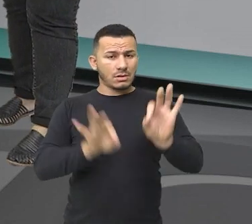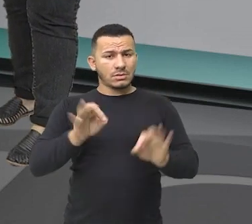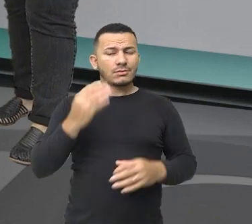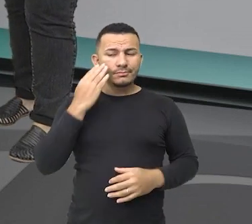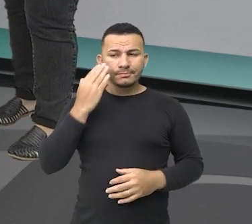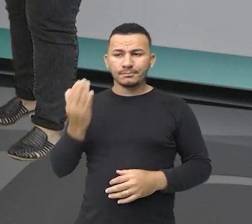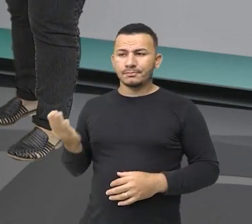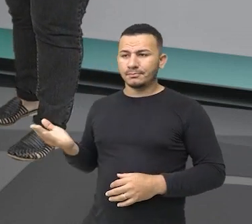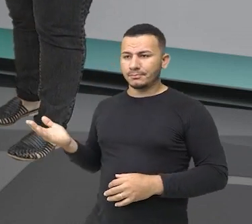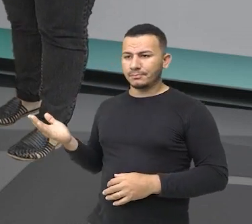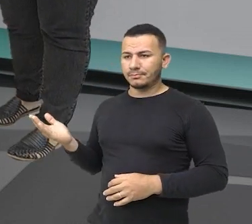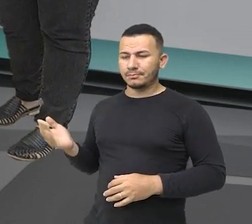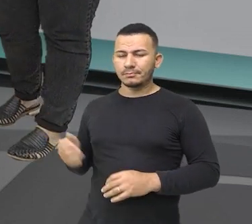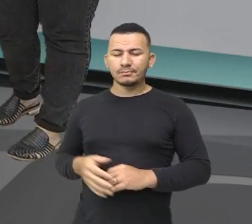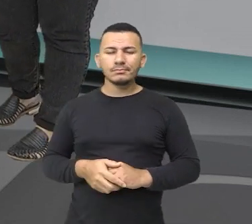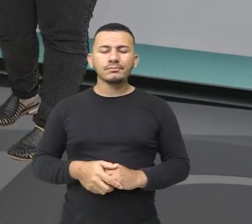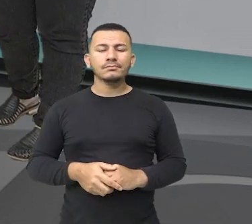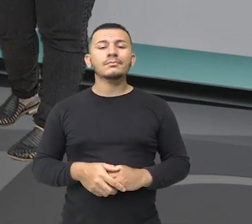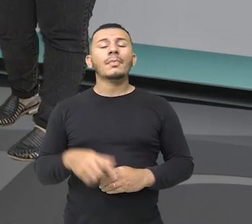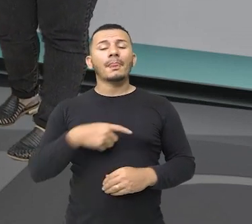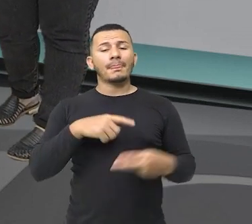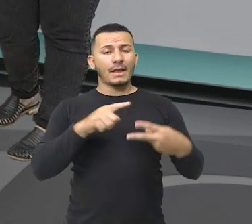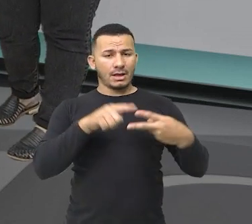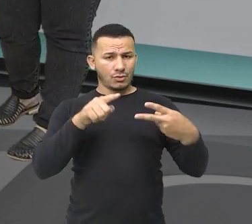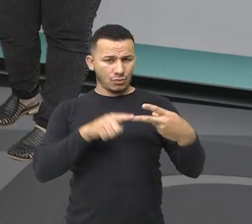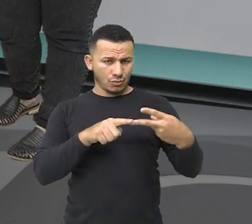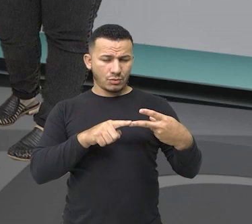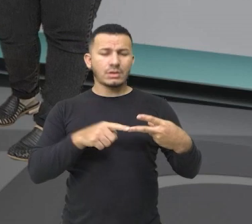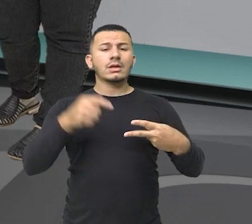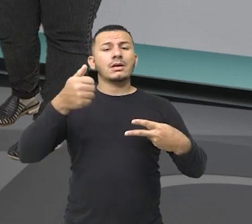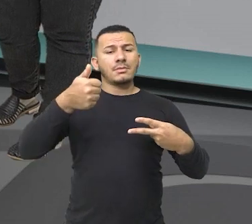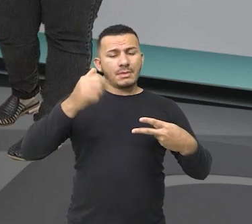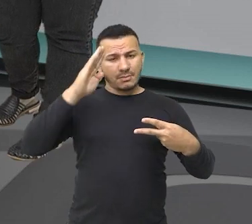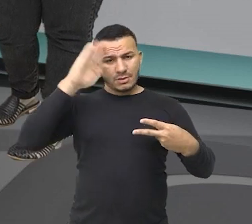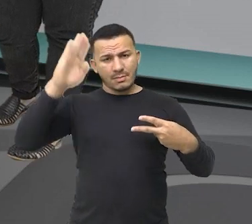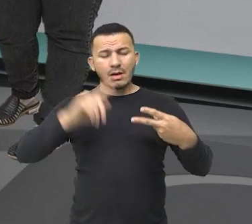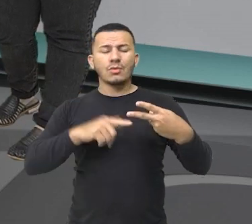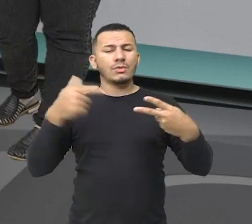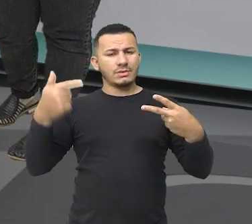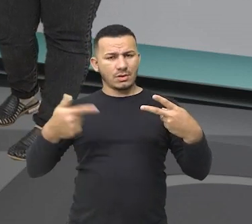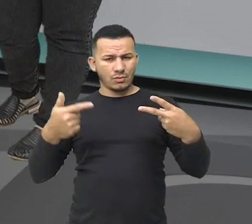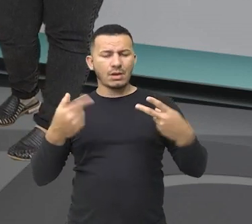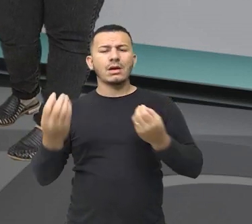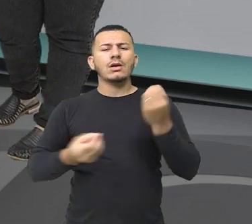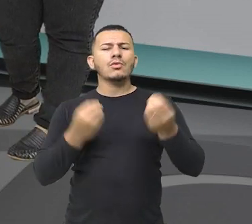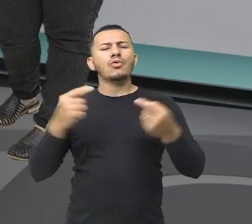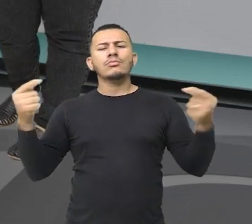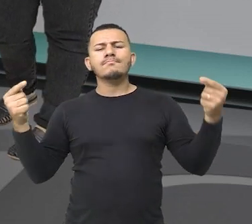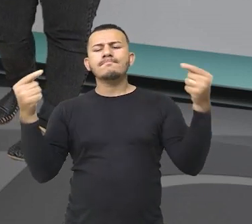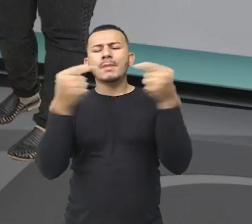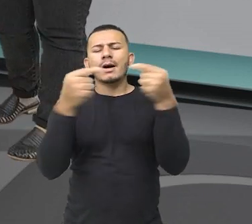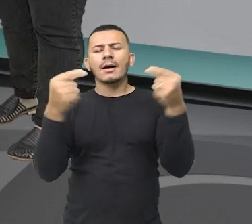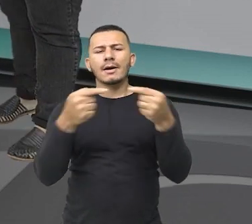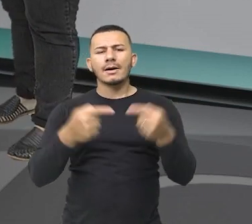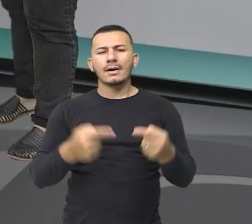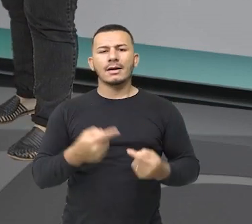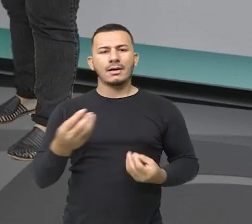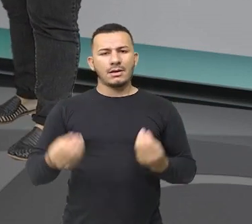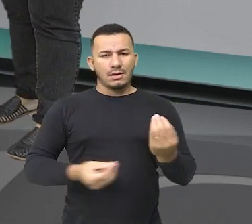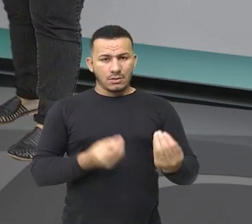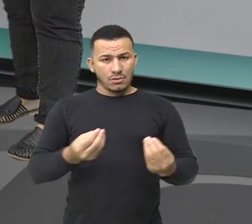ideias secundárias e principais se conectam. Como é que a gente conecta, como é que a gente liga esse nosso processo? Então, olhem